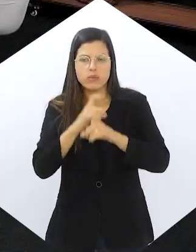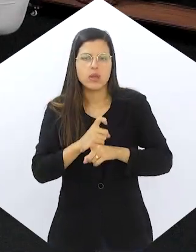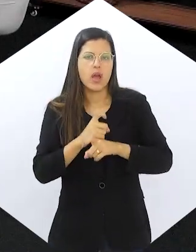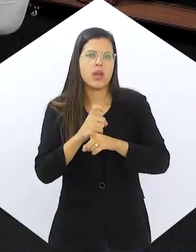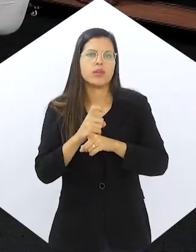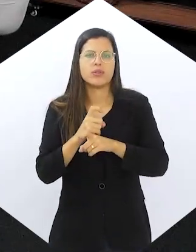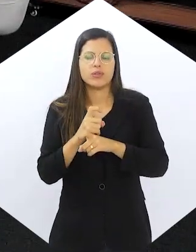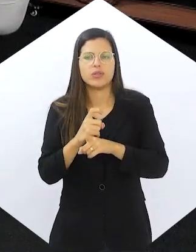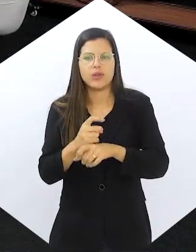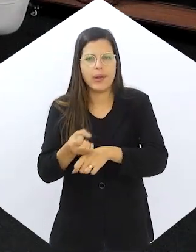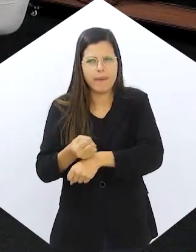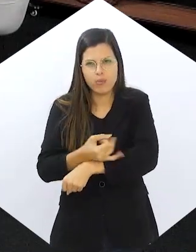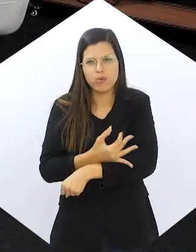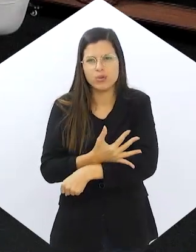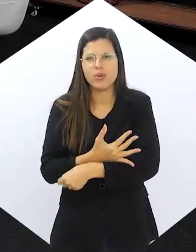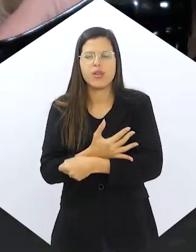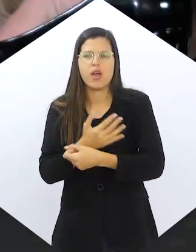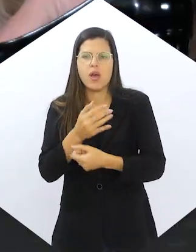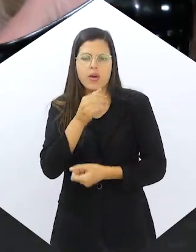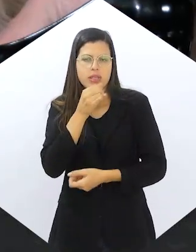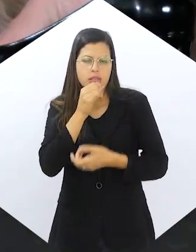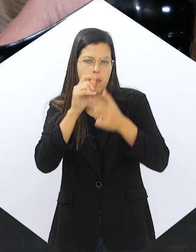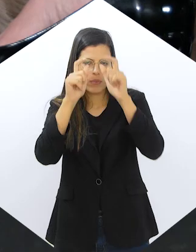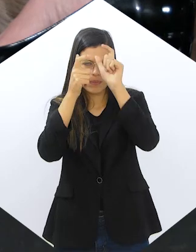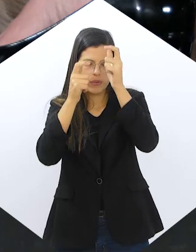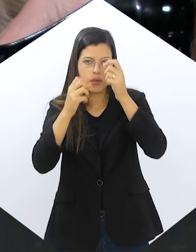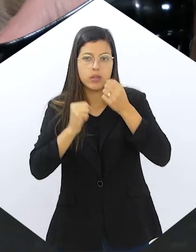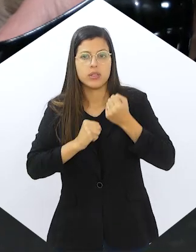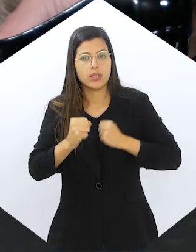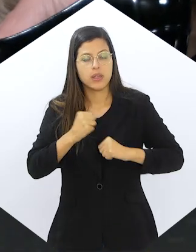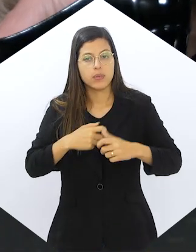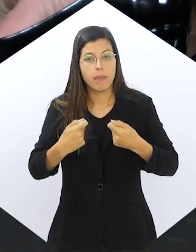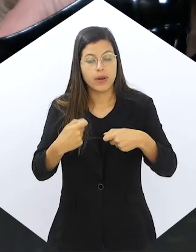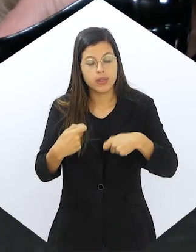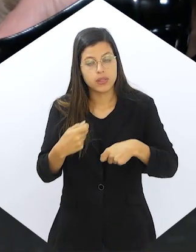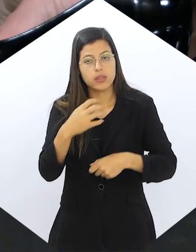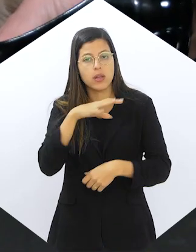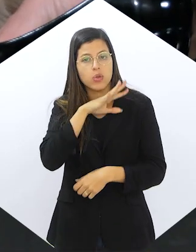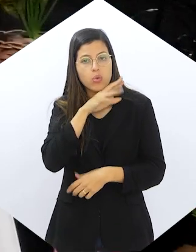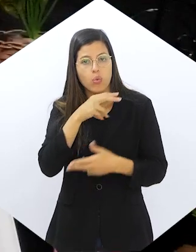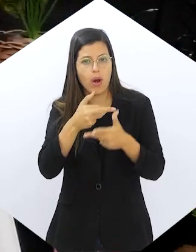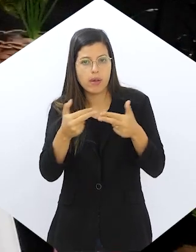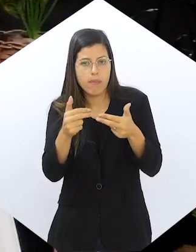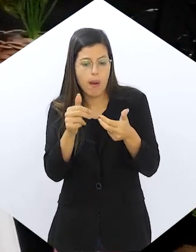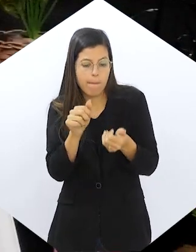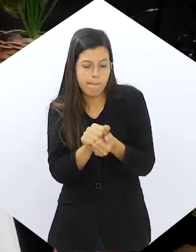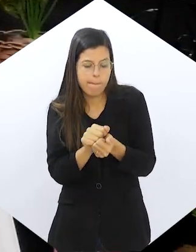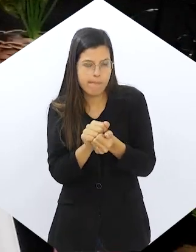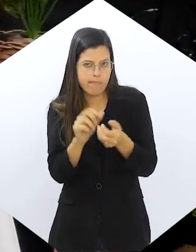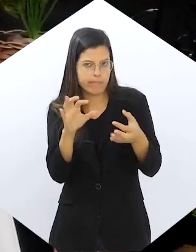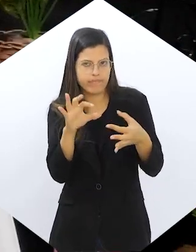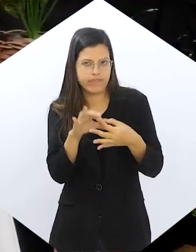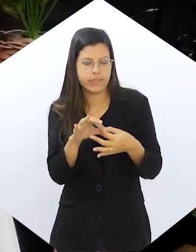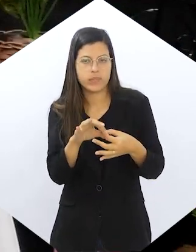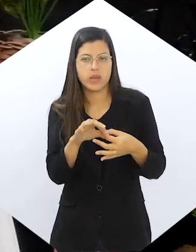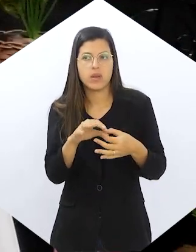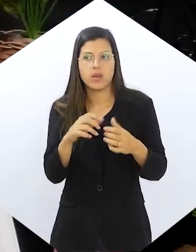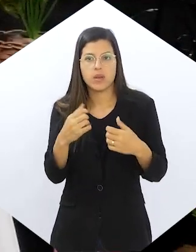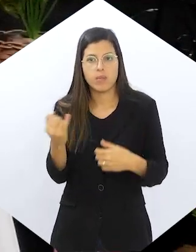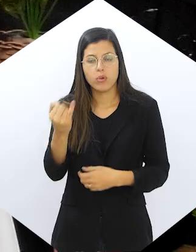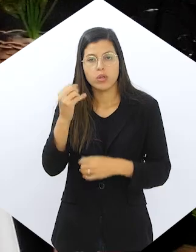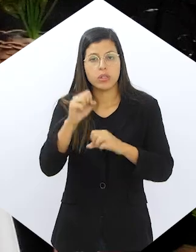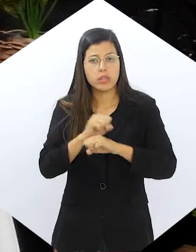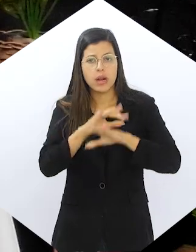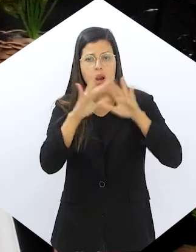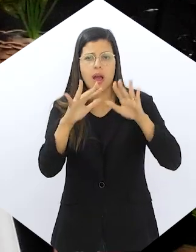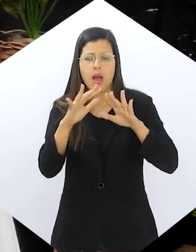dificuldade emocional, né, um transtorno de ansiedade, por exemplo, elas precisam do animal perto. É importante que isso fique muito claro